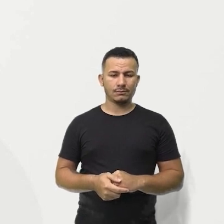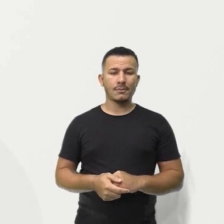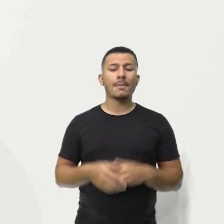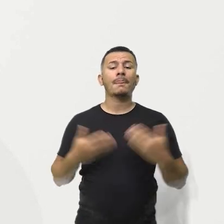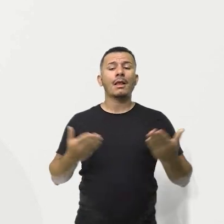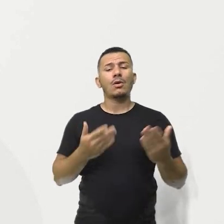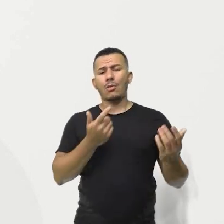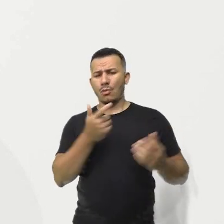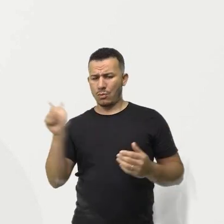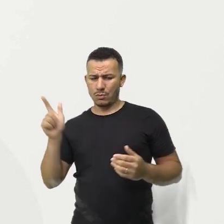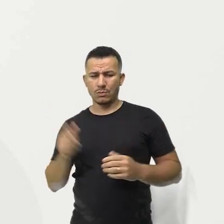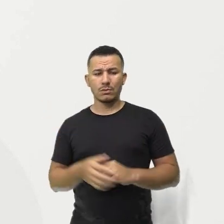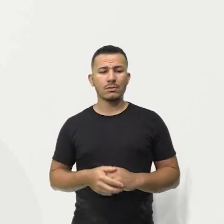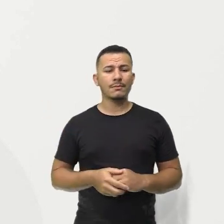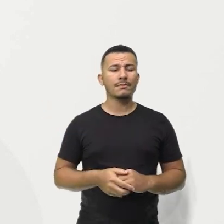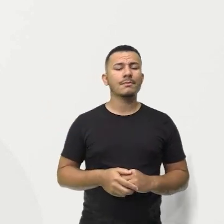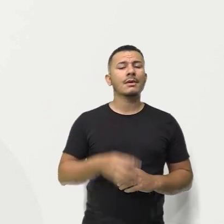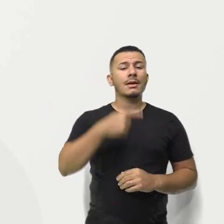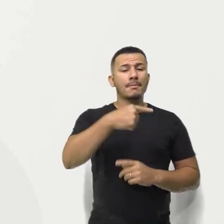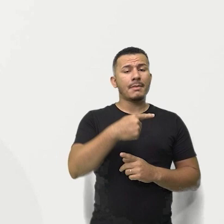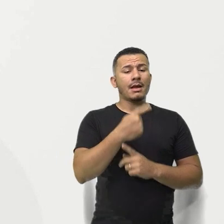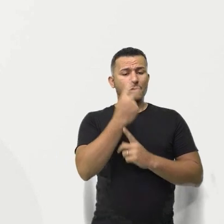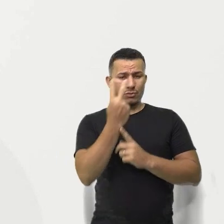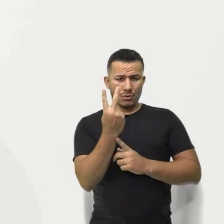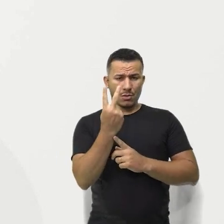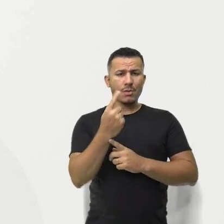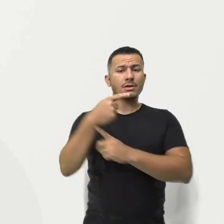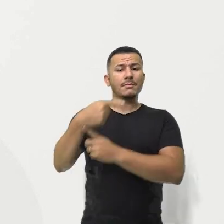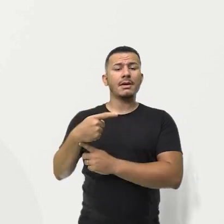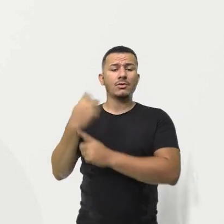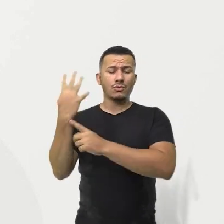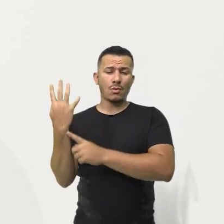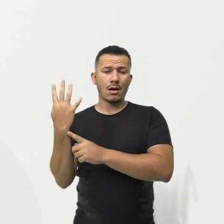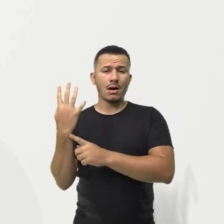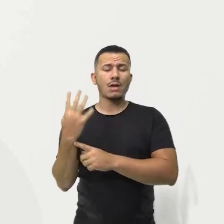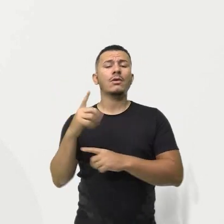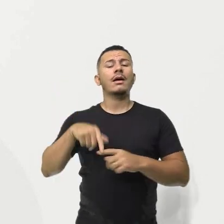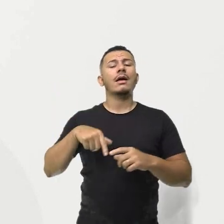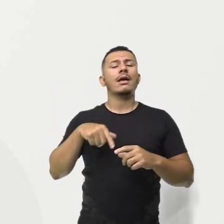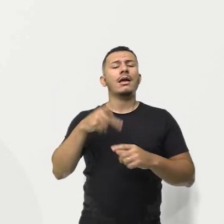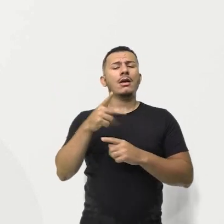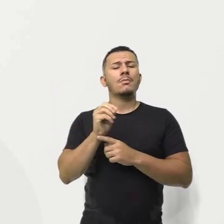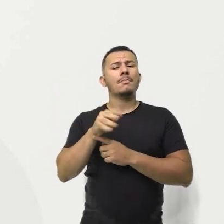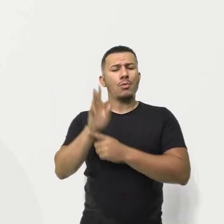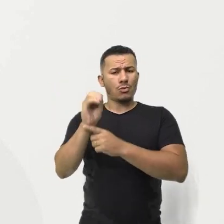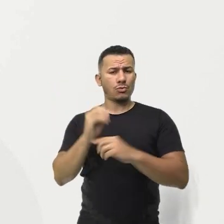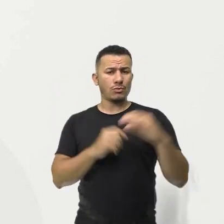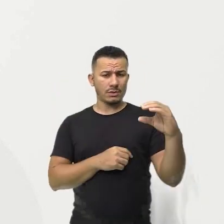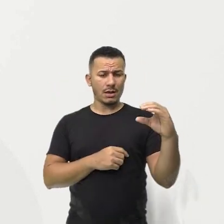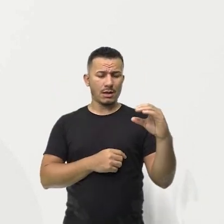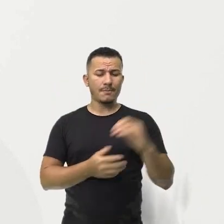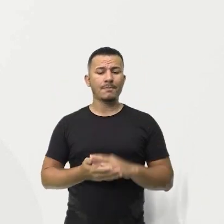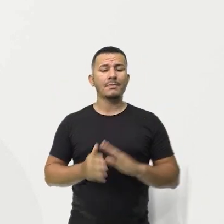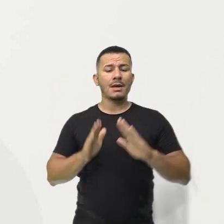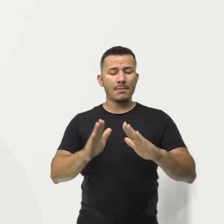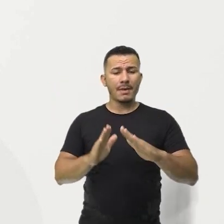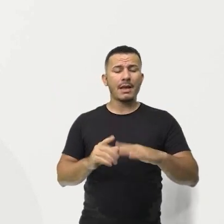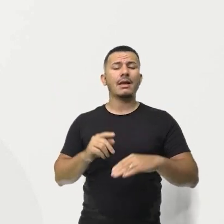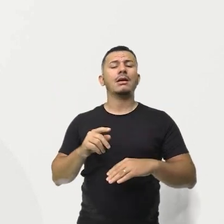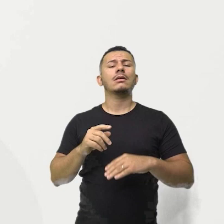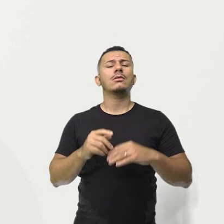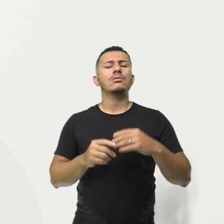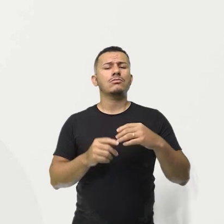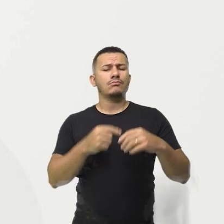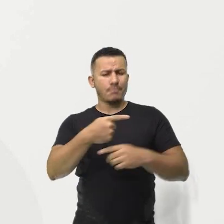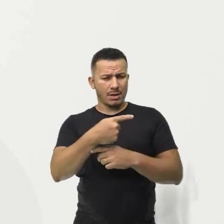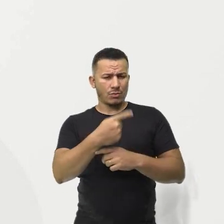Ponto B. Vou localizar o próximo. Menos 2 e menos 4 é o nosso ponto C. Menos 2. No